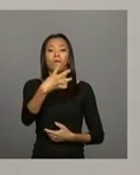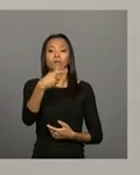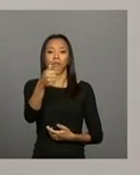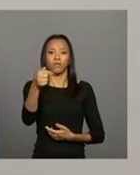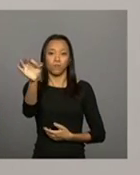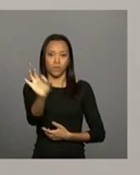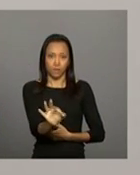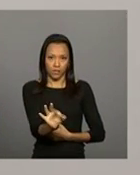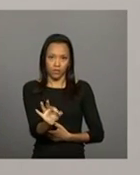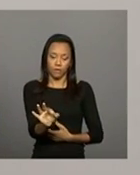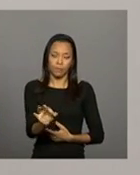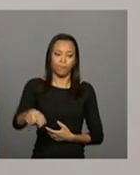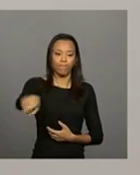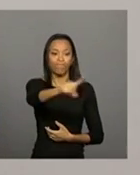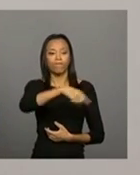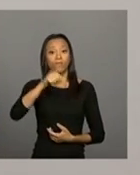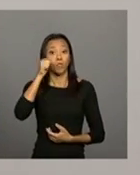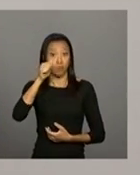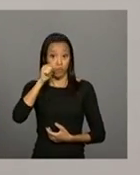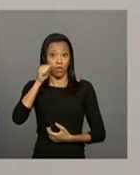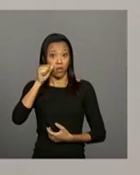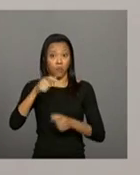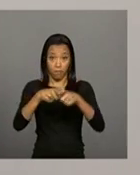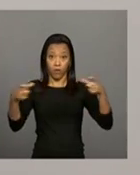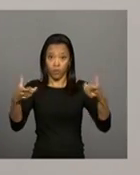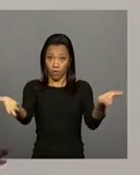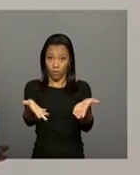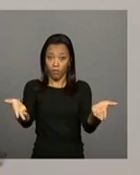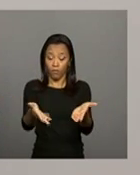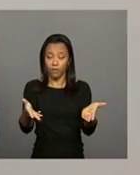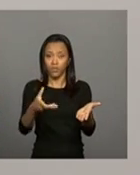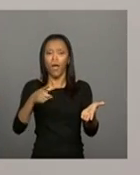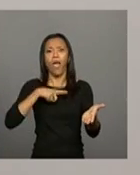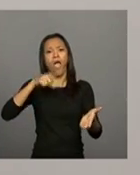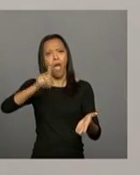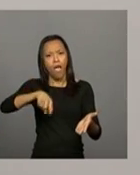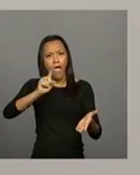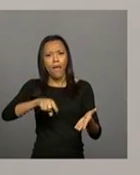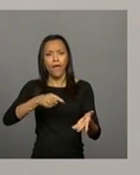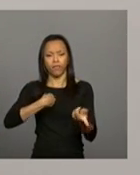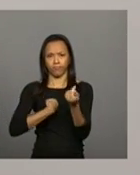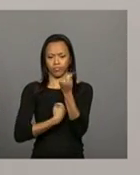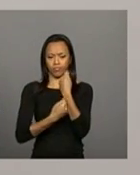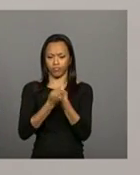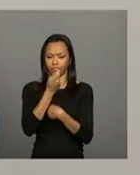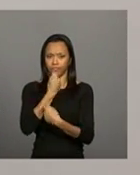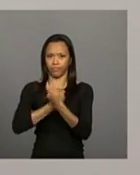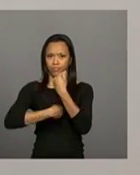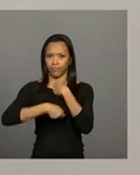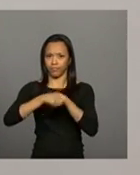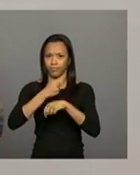47% das mulheres hoje chefiam os pequenos negócios desse país.